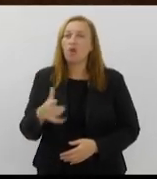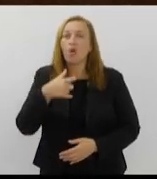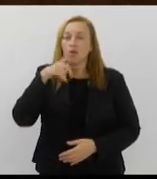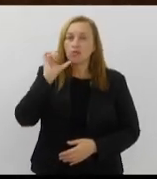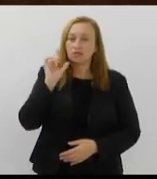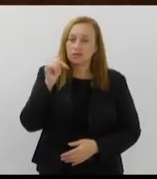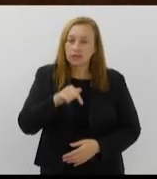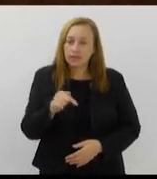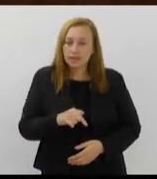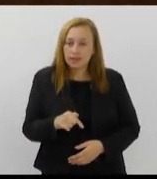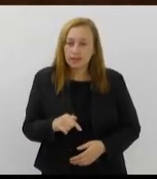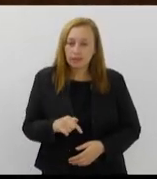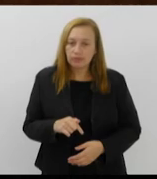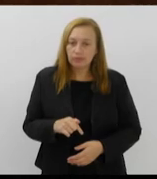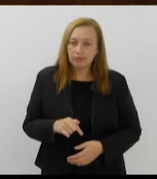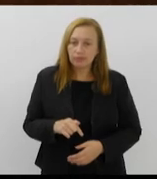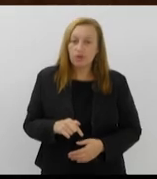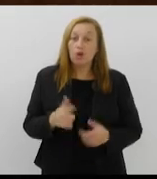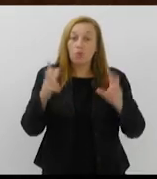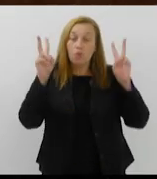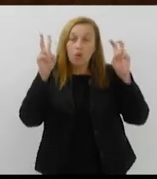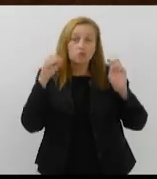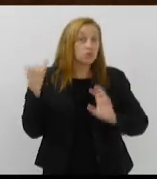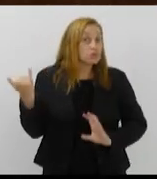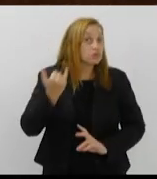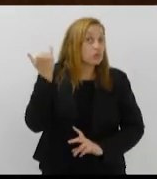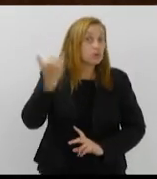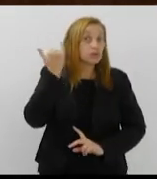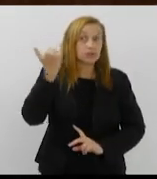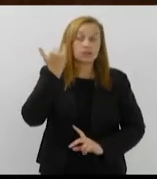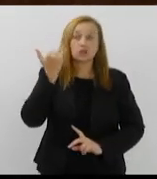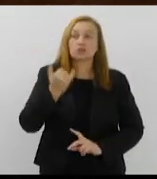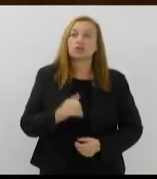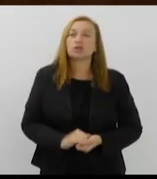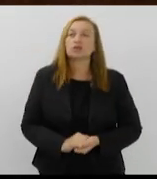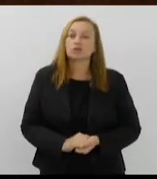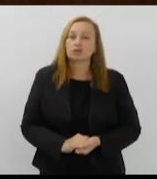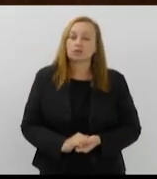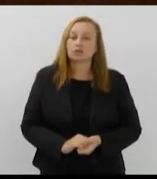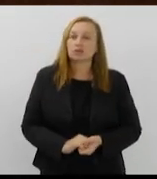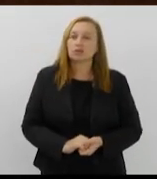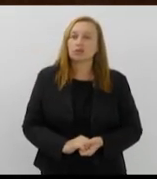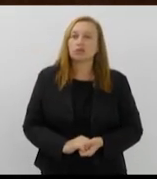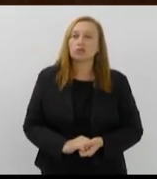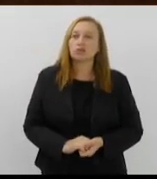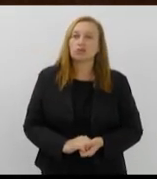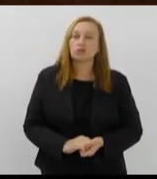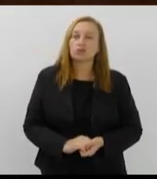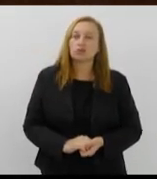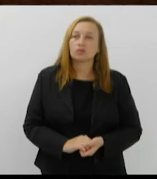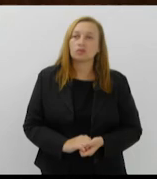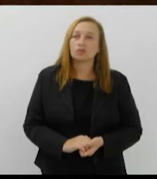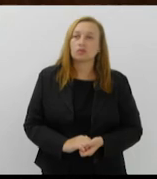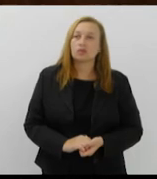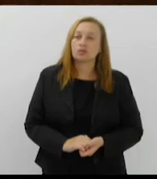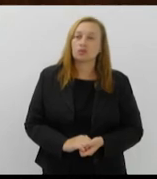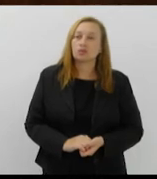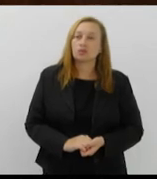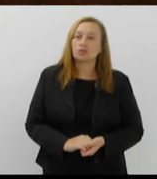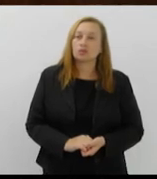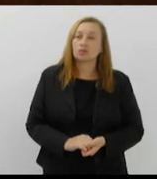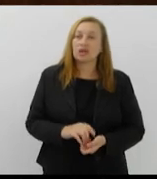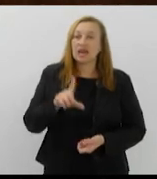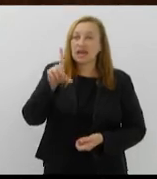aqui uma matéria importante que era sobre a extinção do